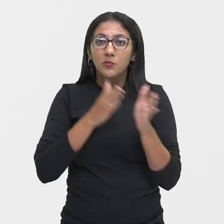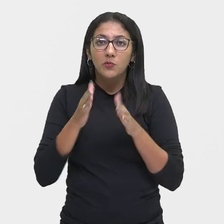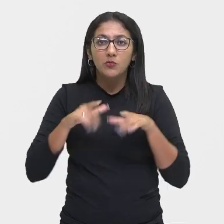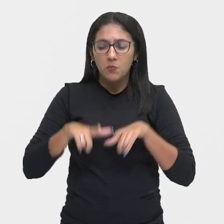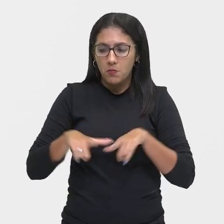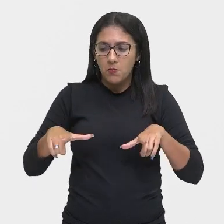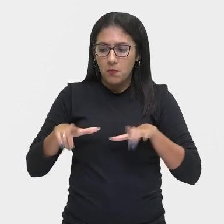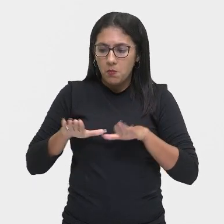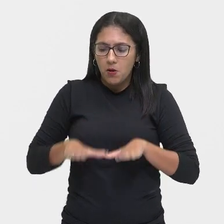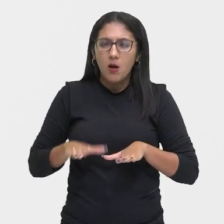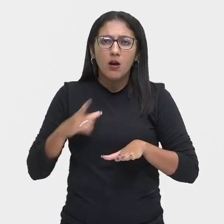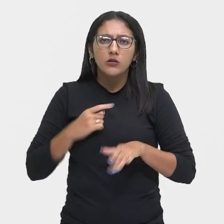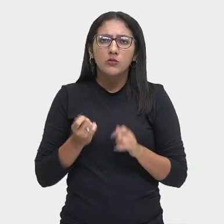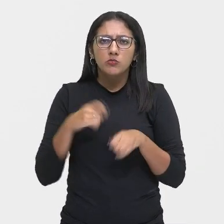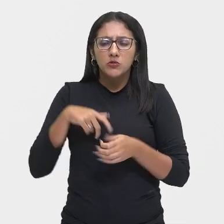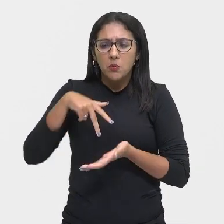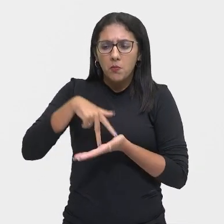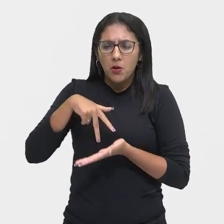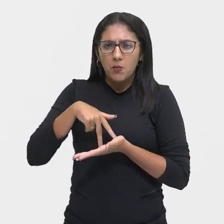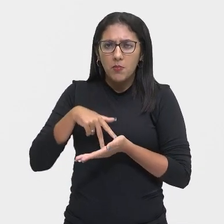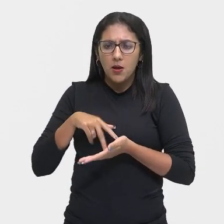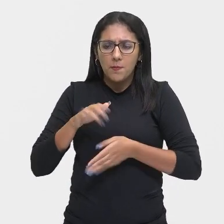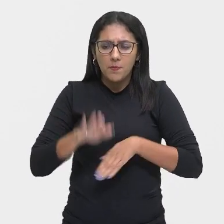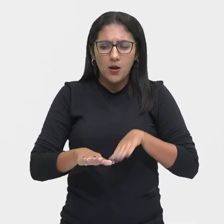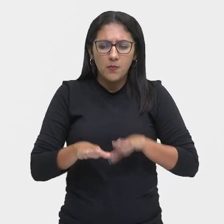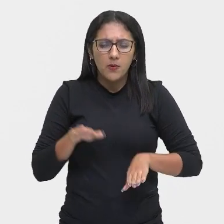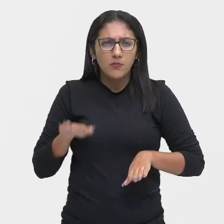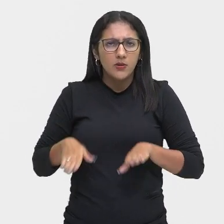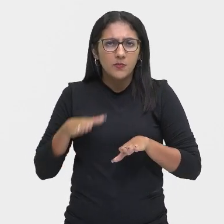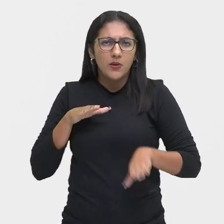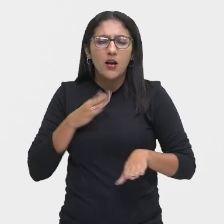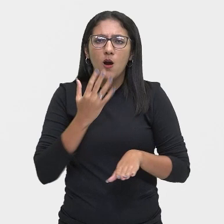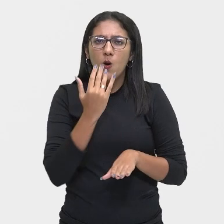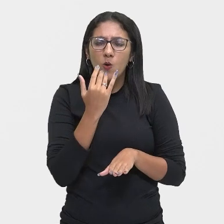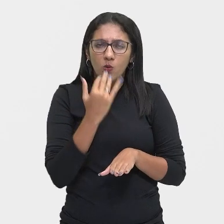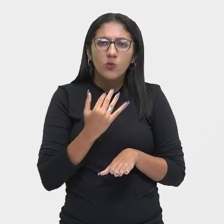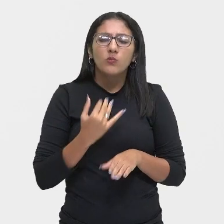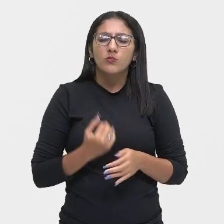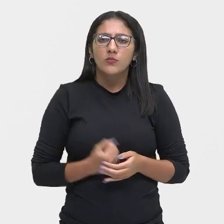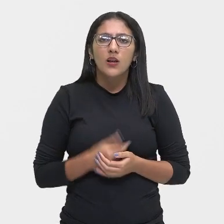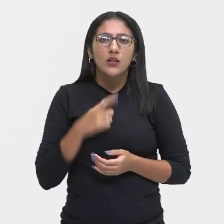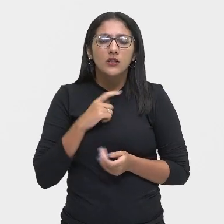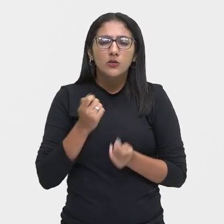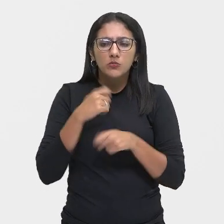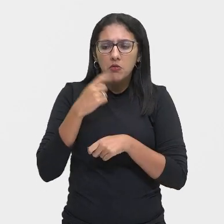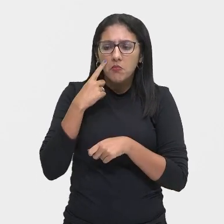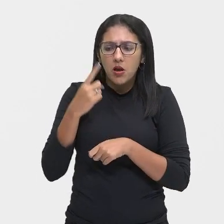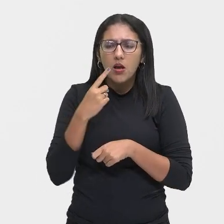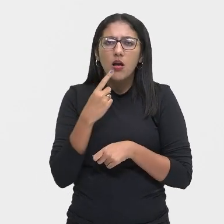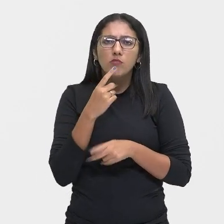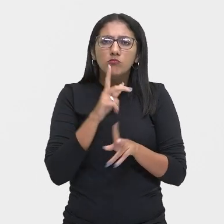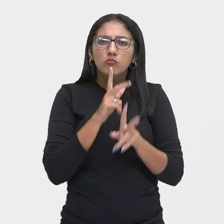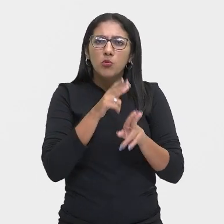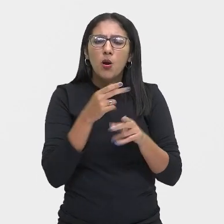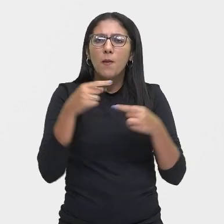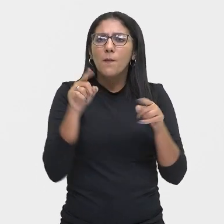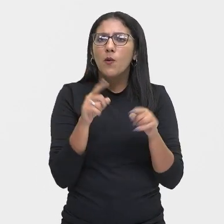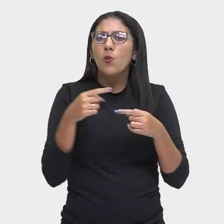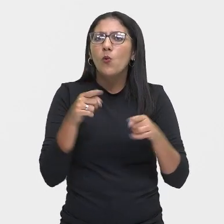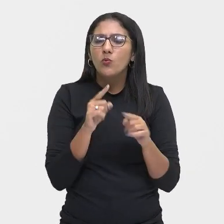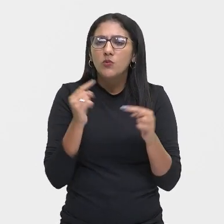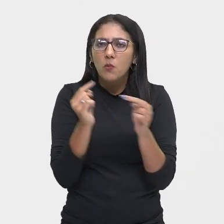dança com luzes que indicavam os passos e serem dados conforme a